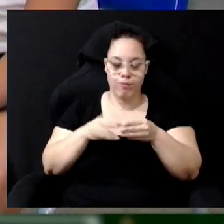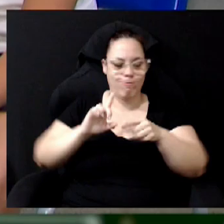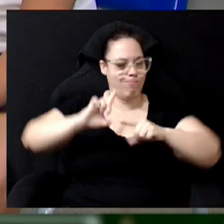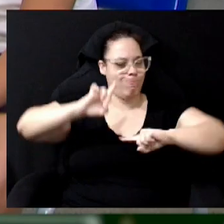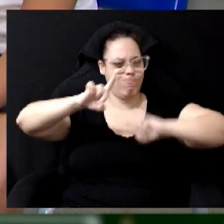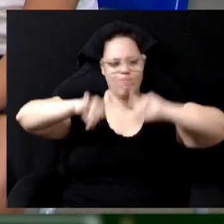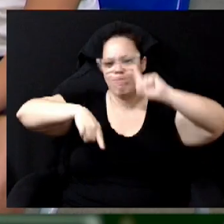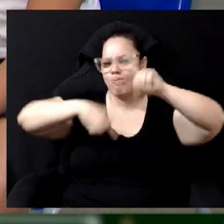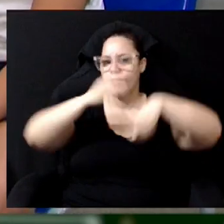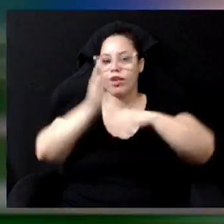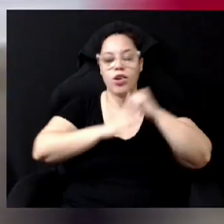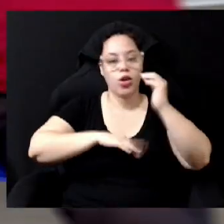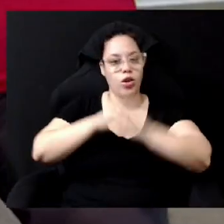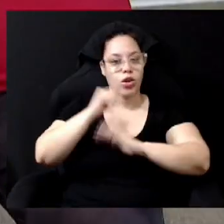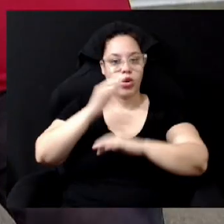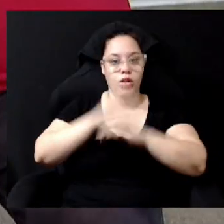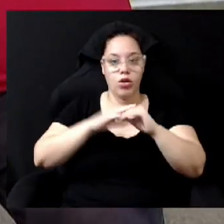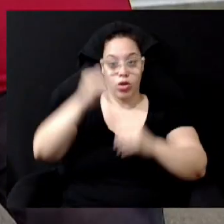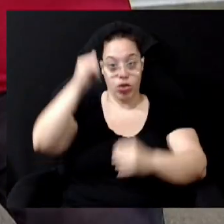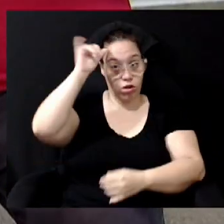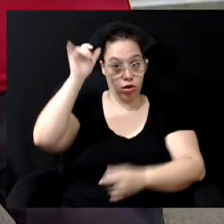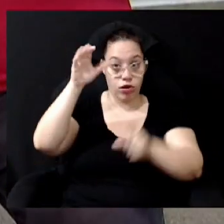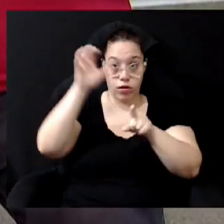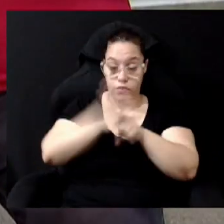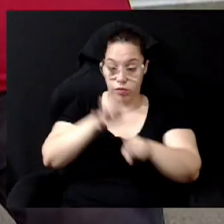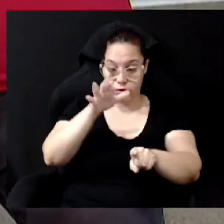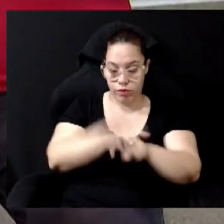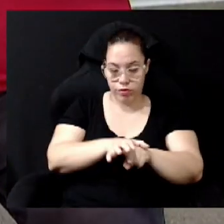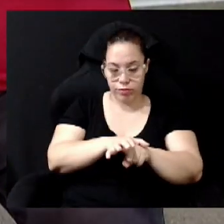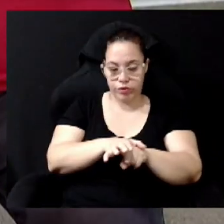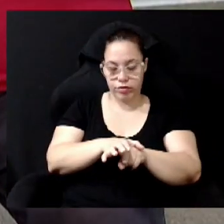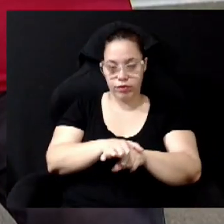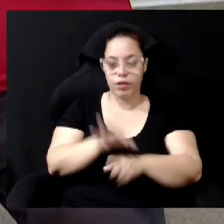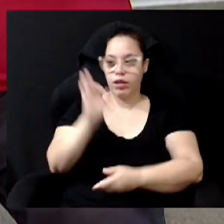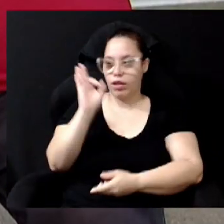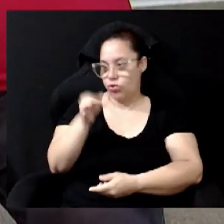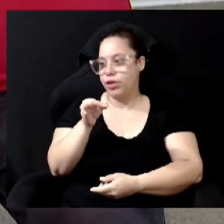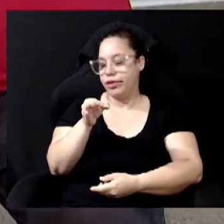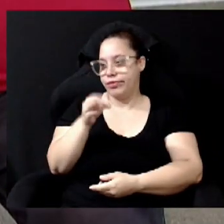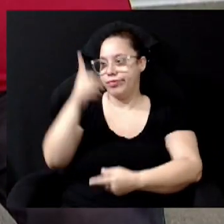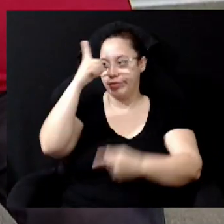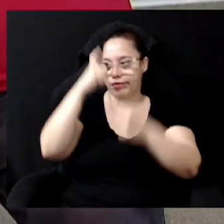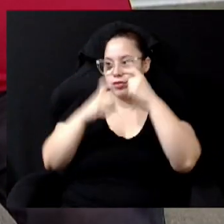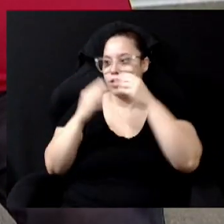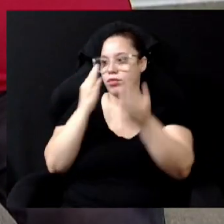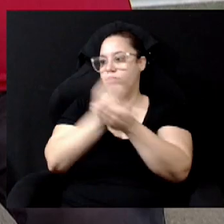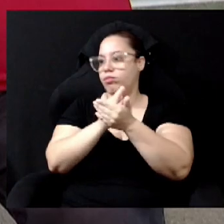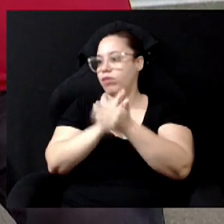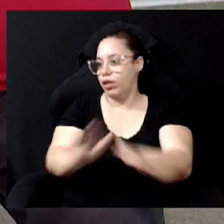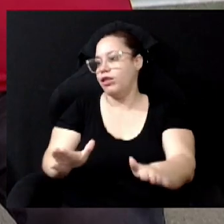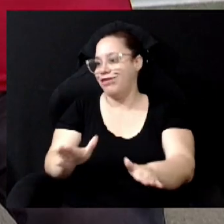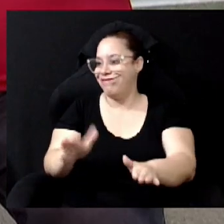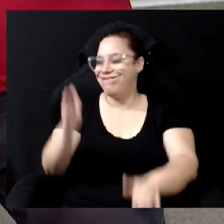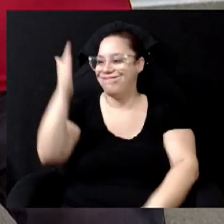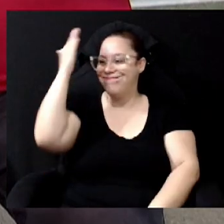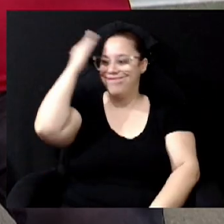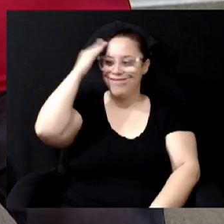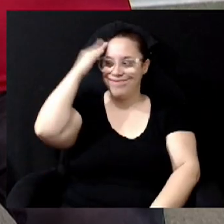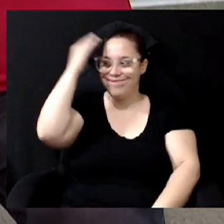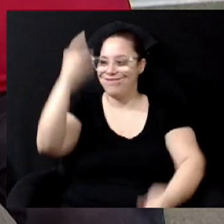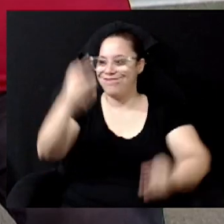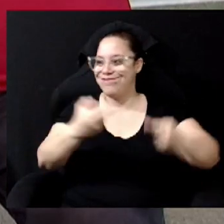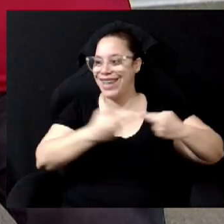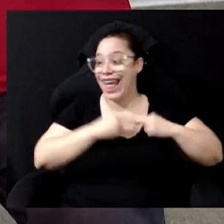debate em relação à prevenção da violência, em especial o bullying, ele deu certo. A violência perdeu. Porque aí todo mundo entendeu que a responsabilidade é de